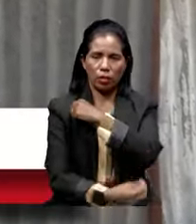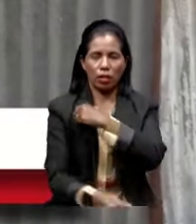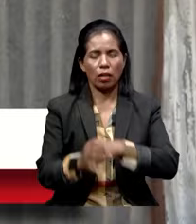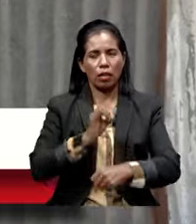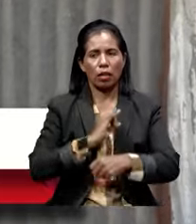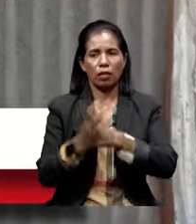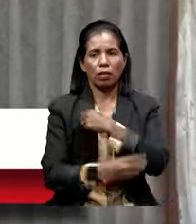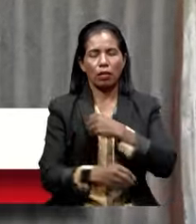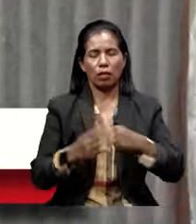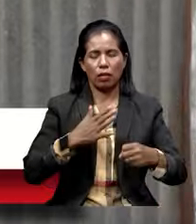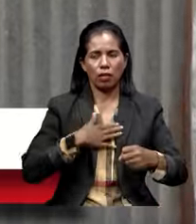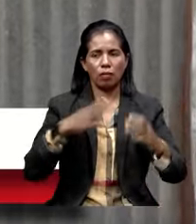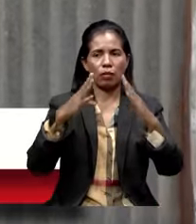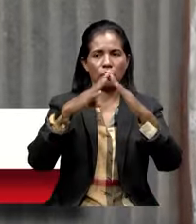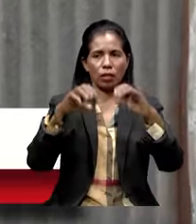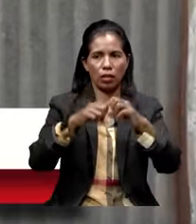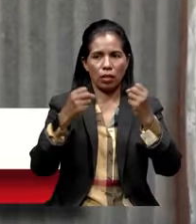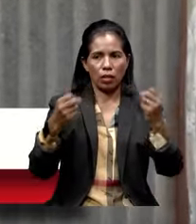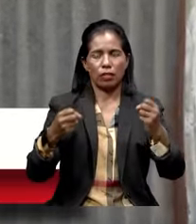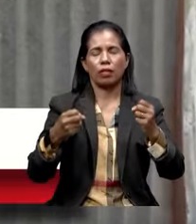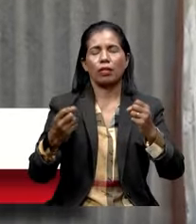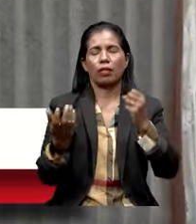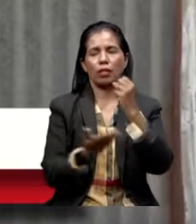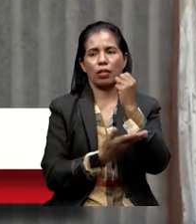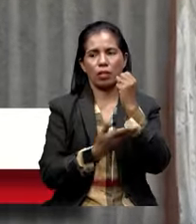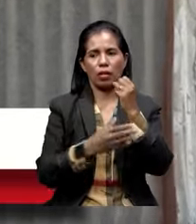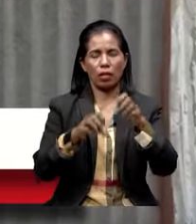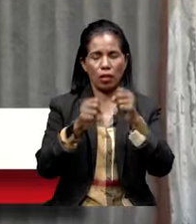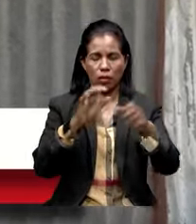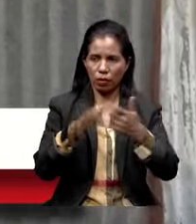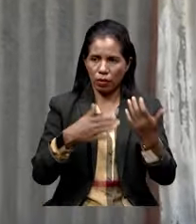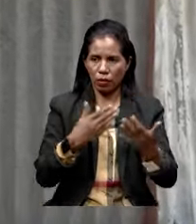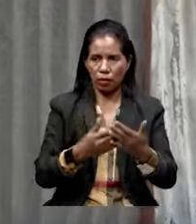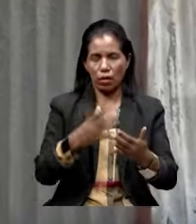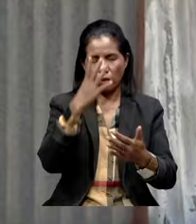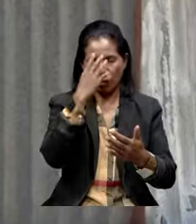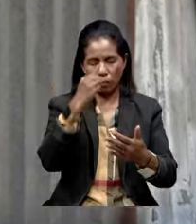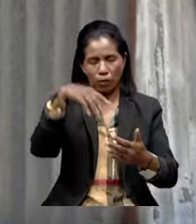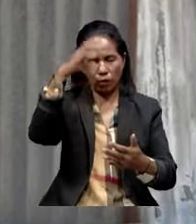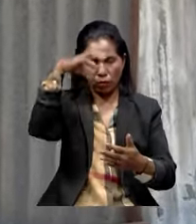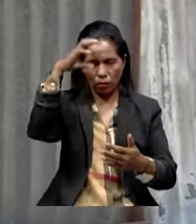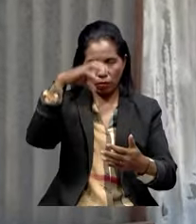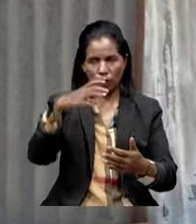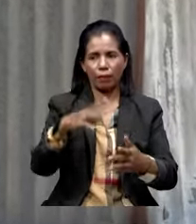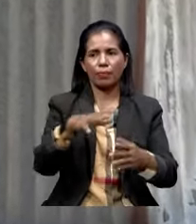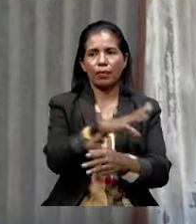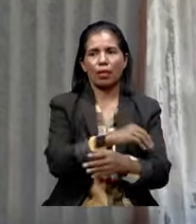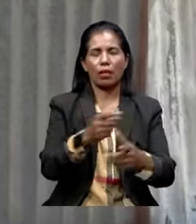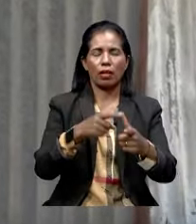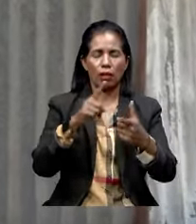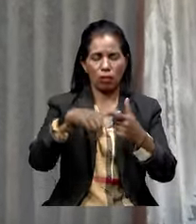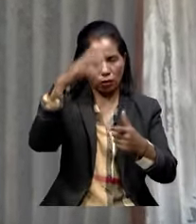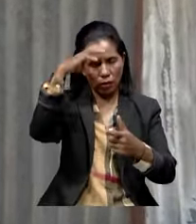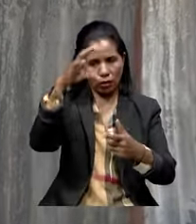uma mos atan, ai sirne mas fuhu kotona, toba mas udar mai mas sulim basulim mai